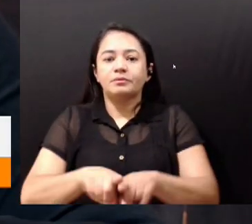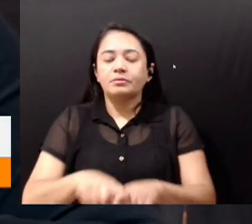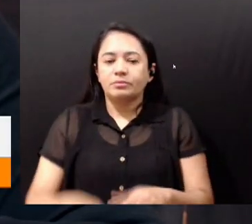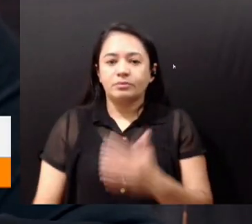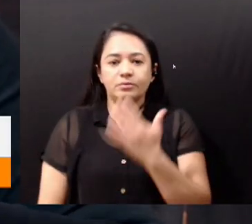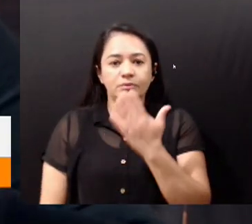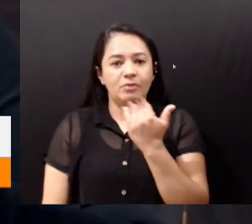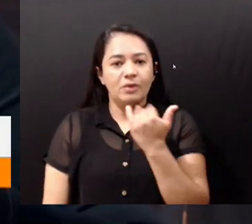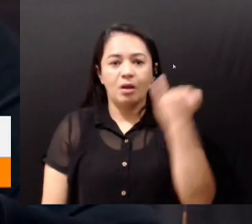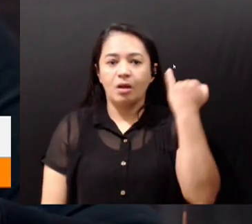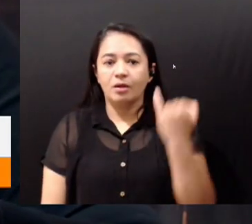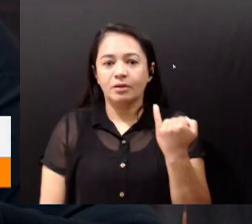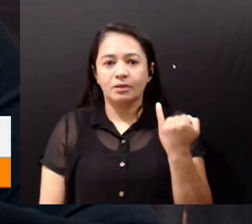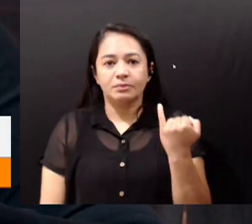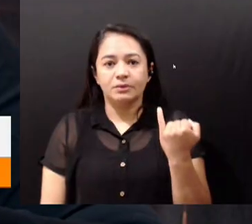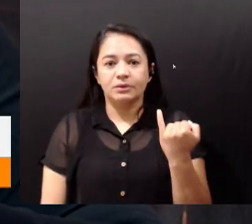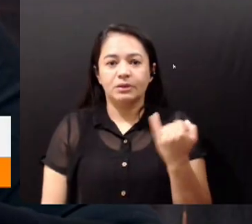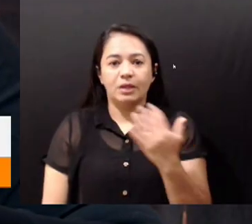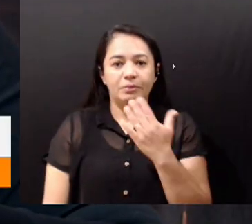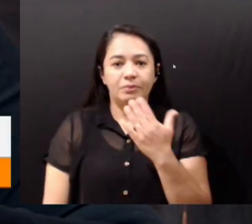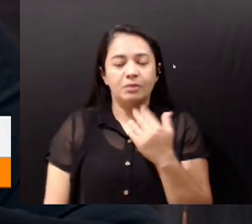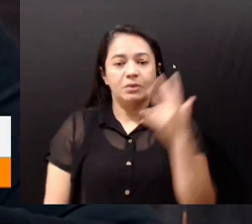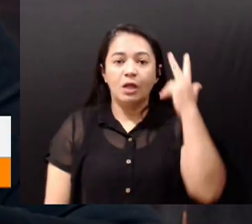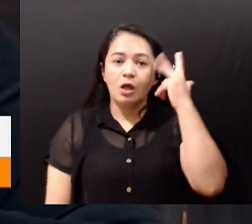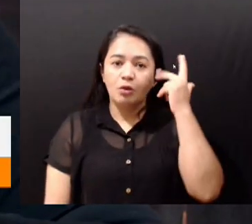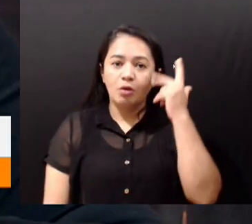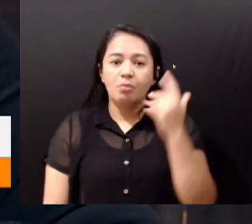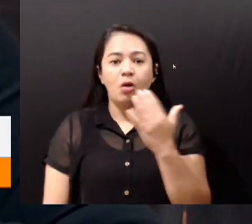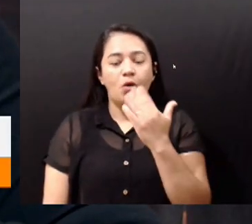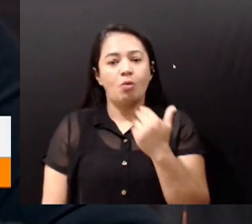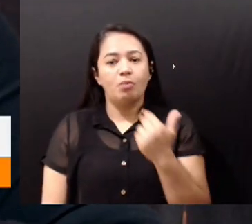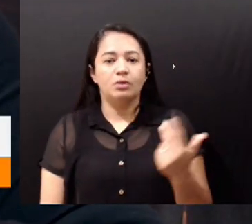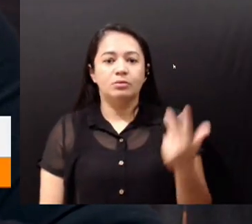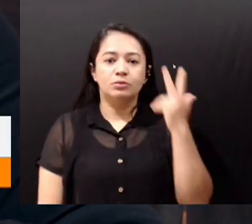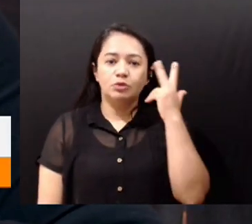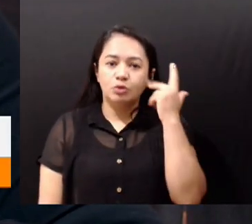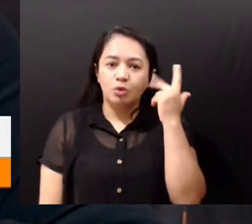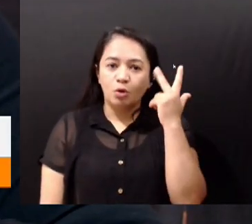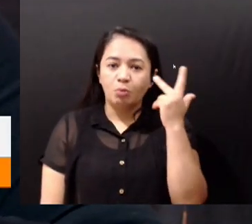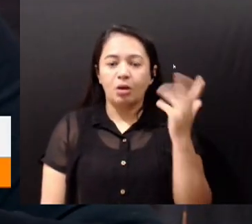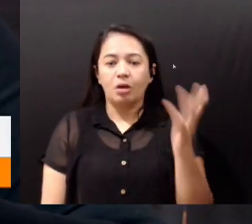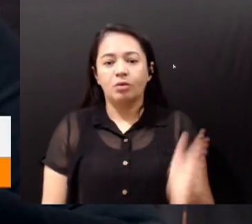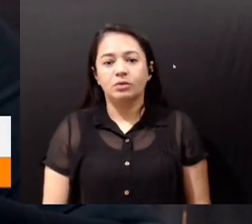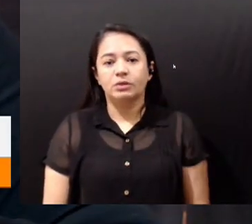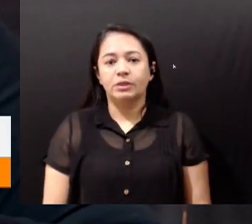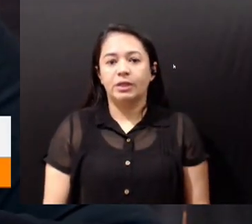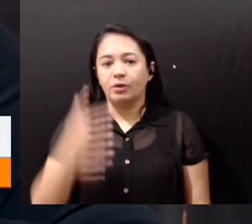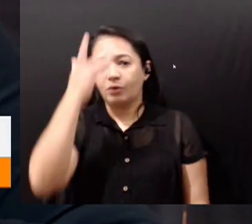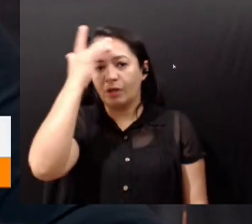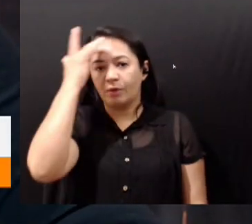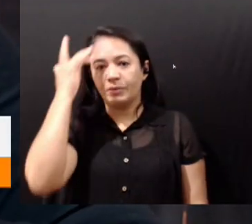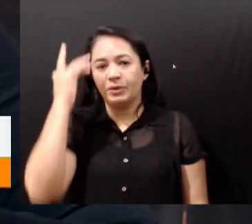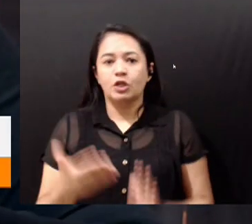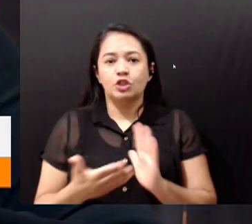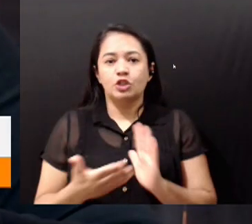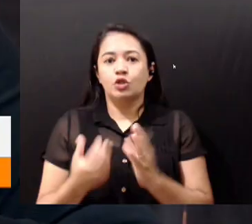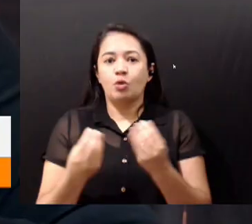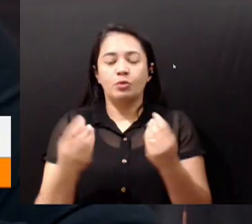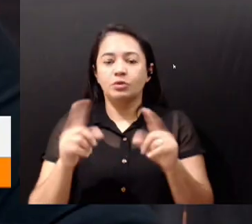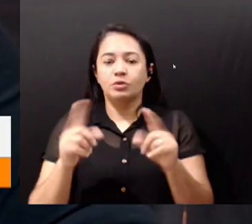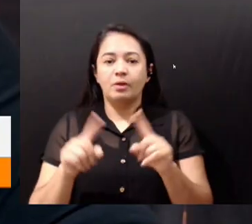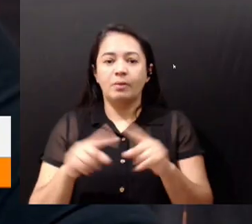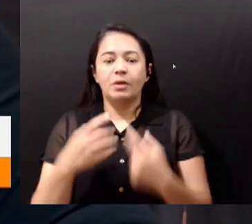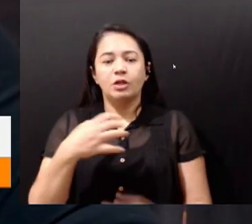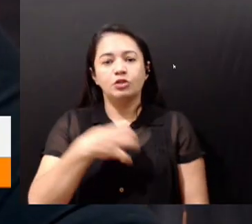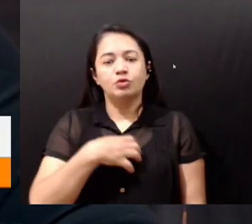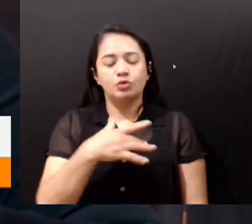deveria ser. Né? Eu passei a me alimentar, não fui uma pessoa que restringiu muito, mas alimentar de uma forma saudável, comer